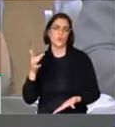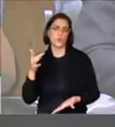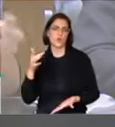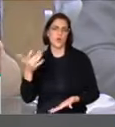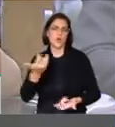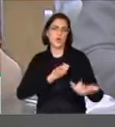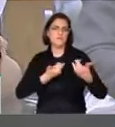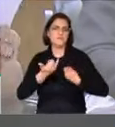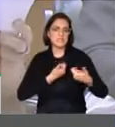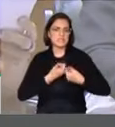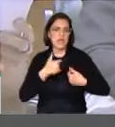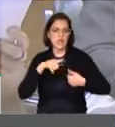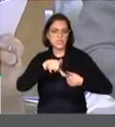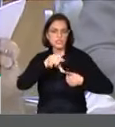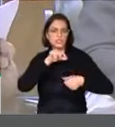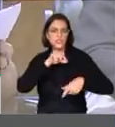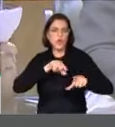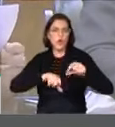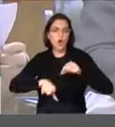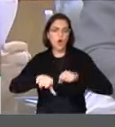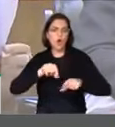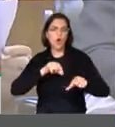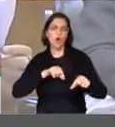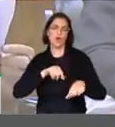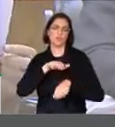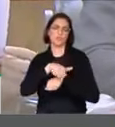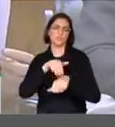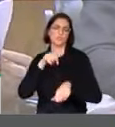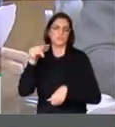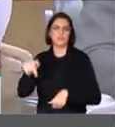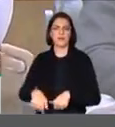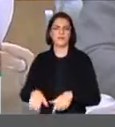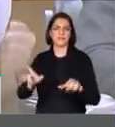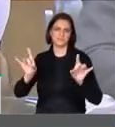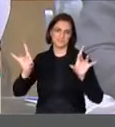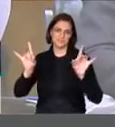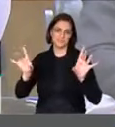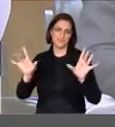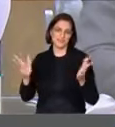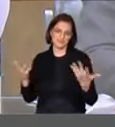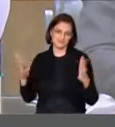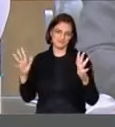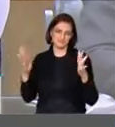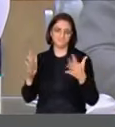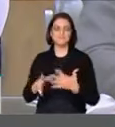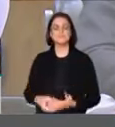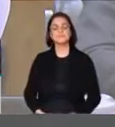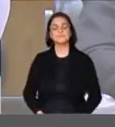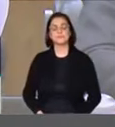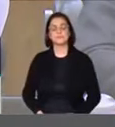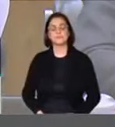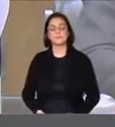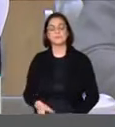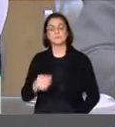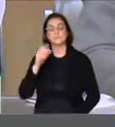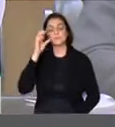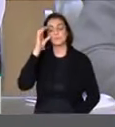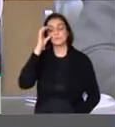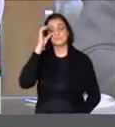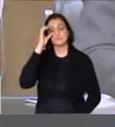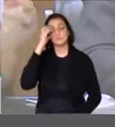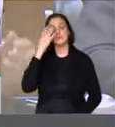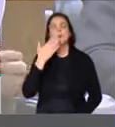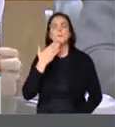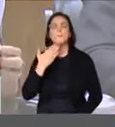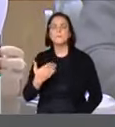indicações, nós selecionamos para esta homenagem. Eu gostaria de pedir às pessoas que estão presentes, serão